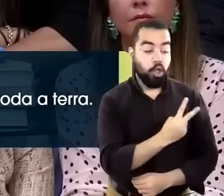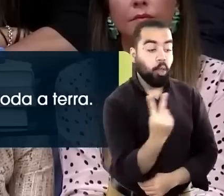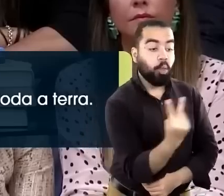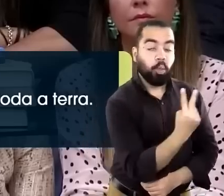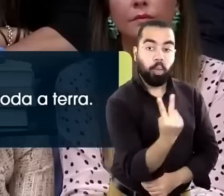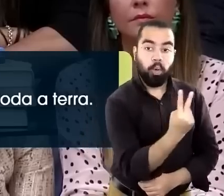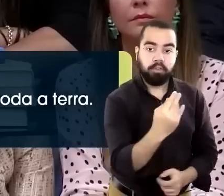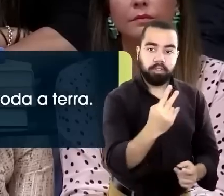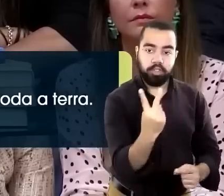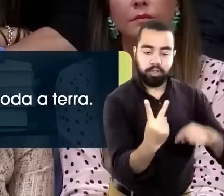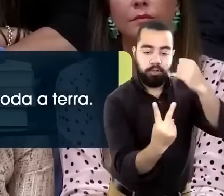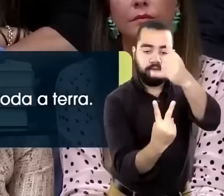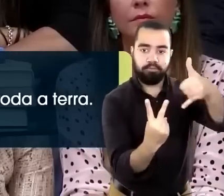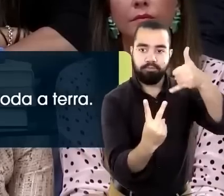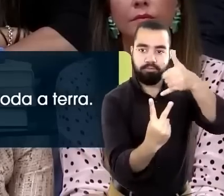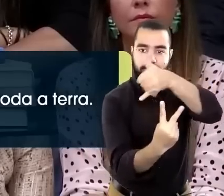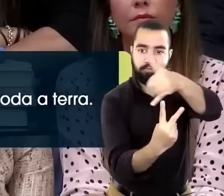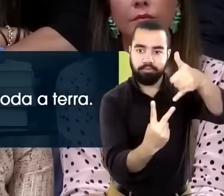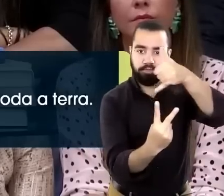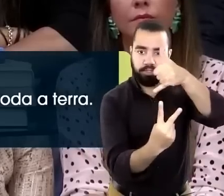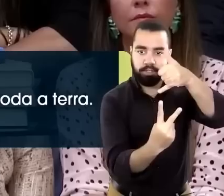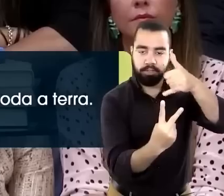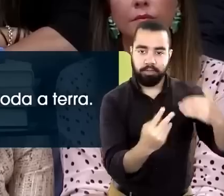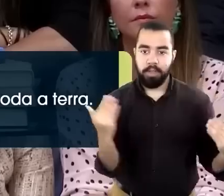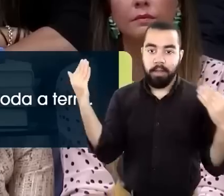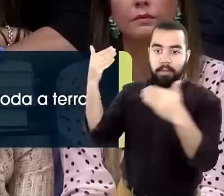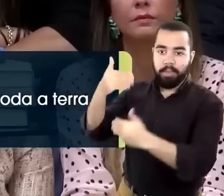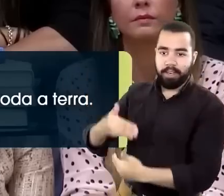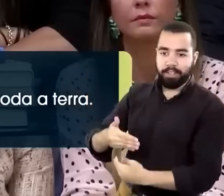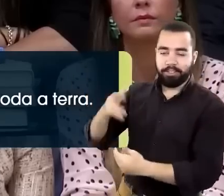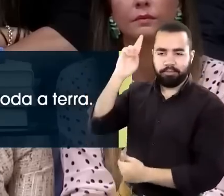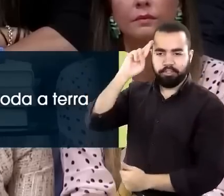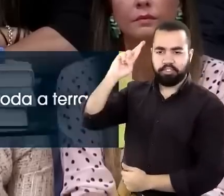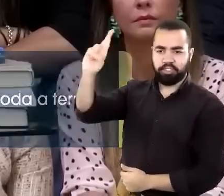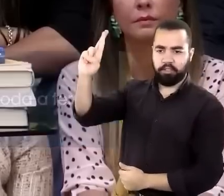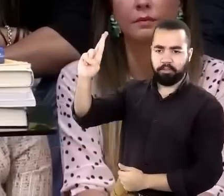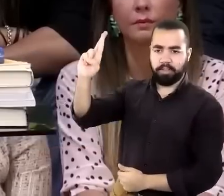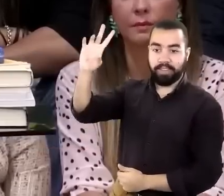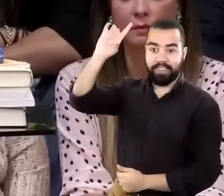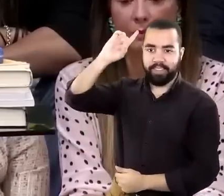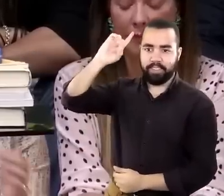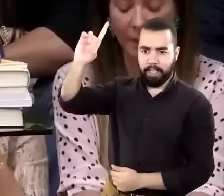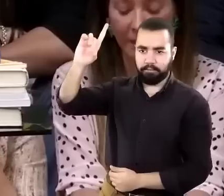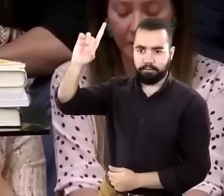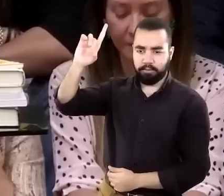ungidos, que assistem junto ao Senhor de toda a terra.